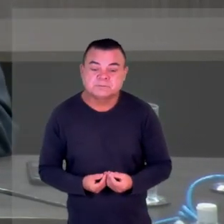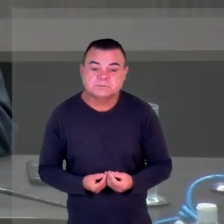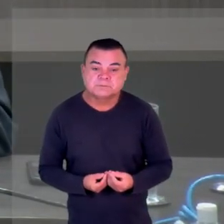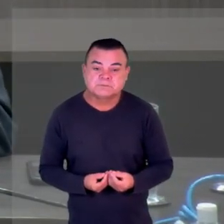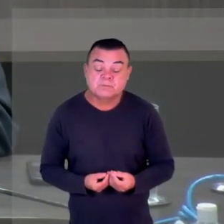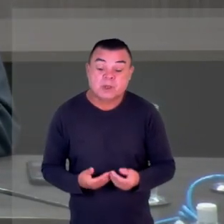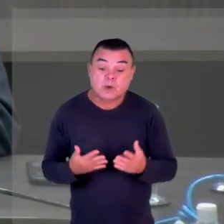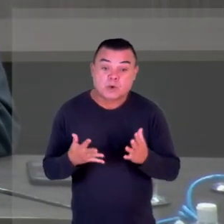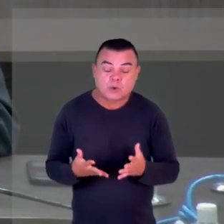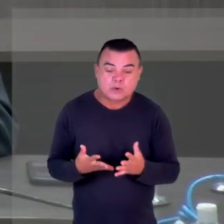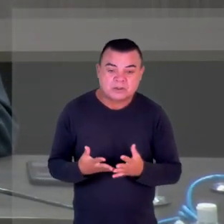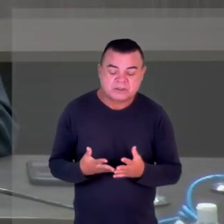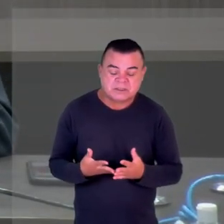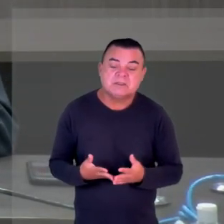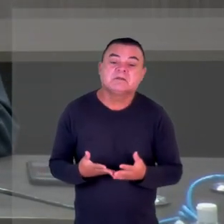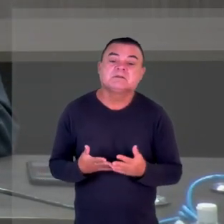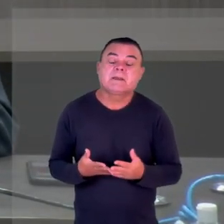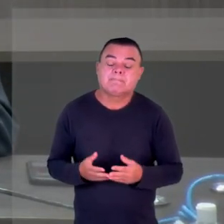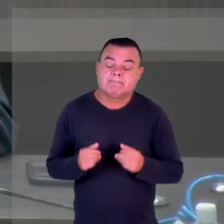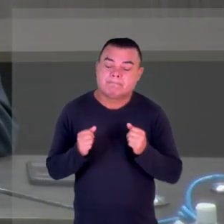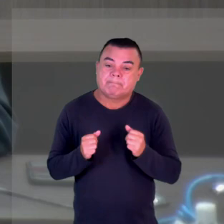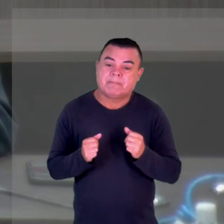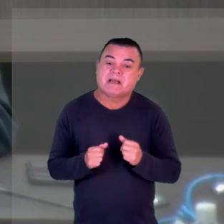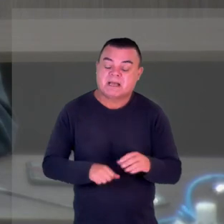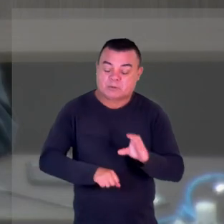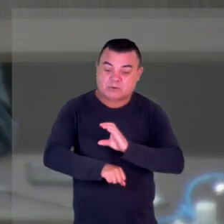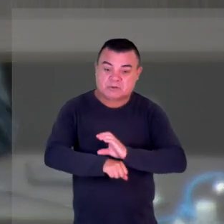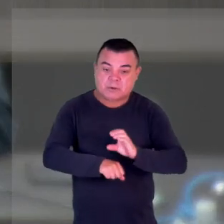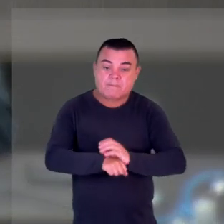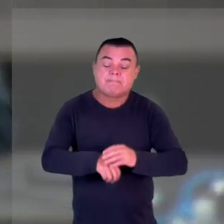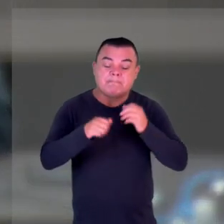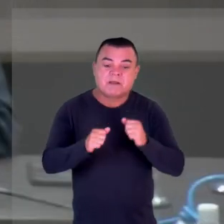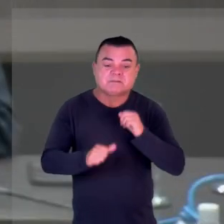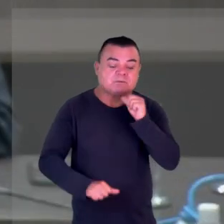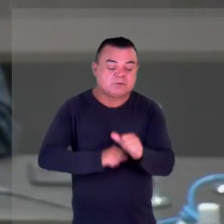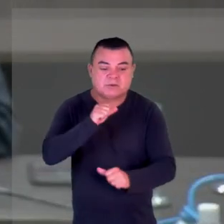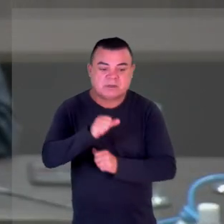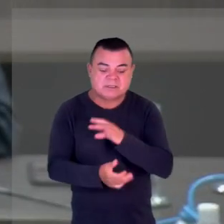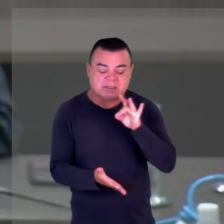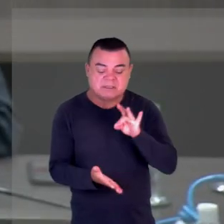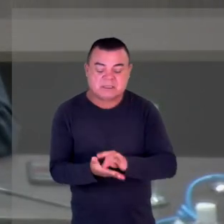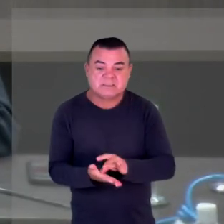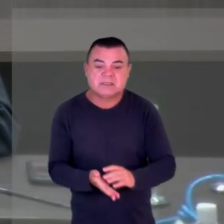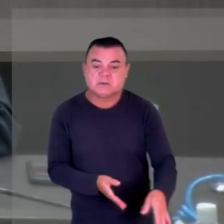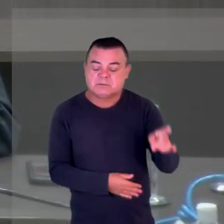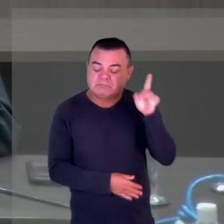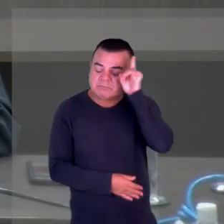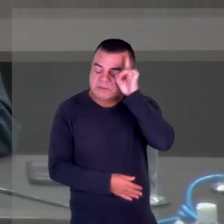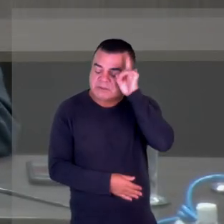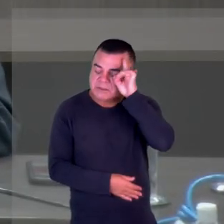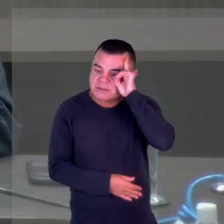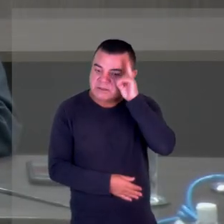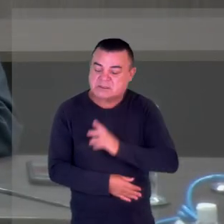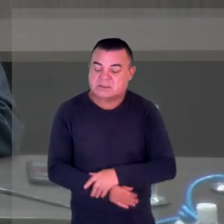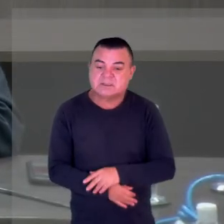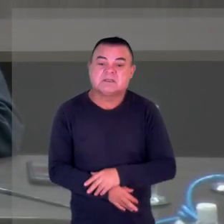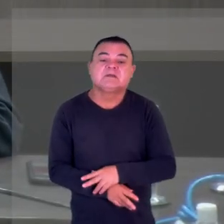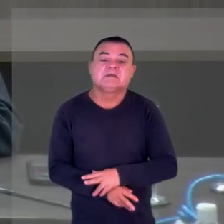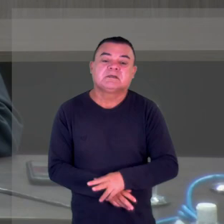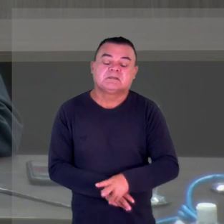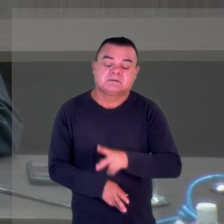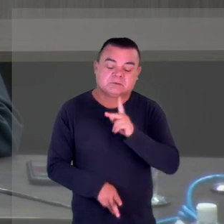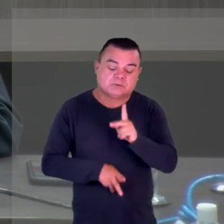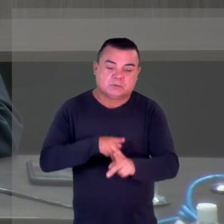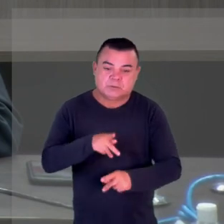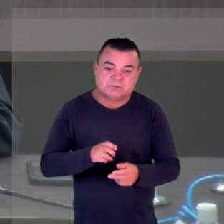das Mídias e ela possa se tornar uma realidade no dia a dia das pessoas parabéns pelo trabalho Dr André estendo os